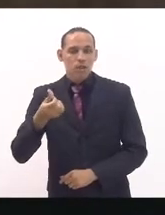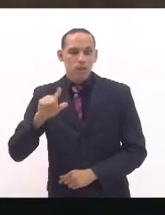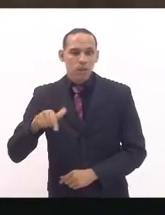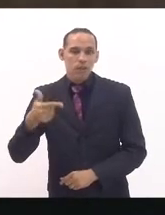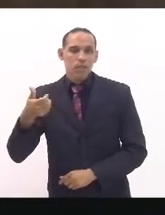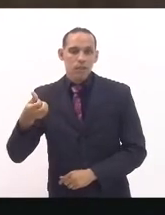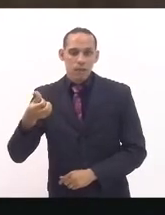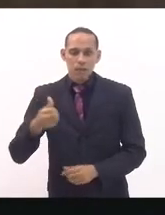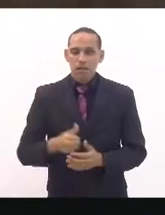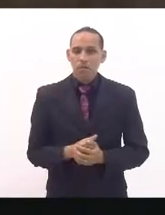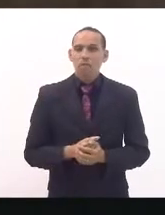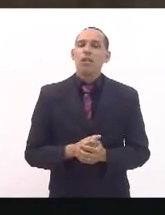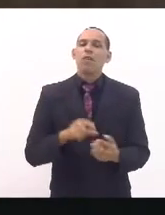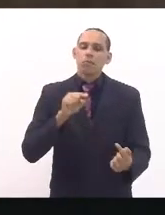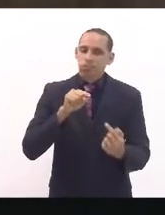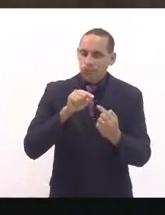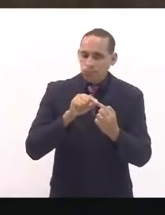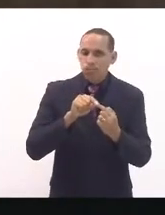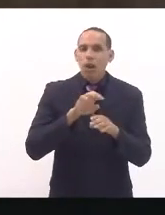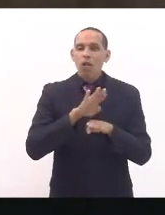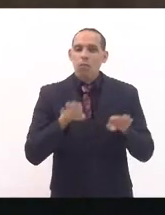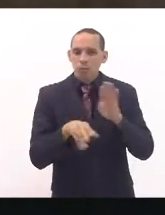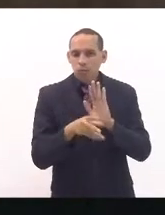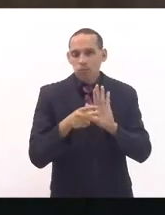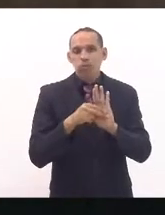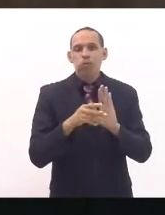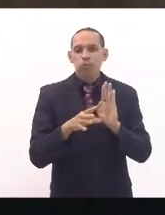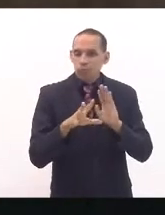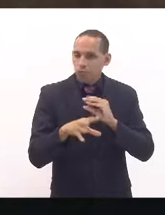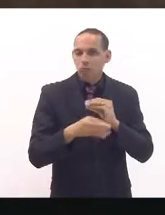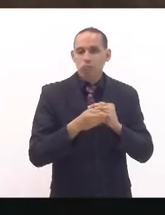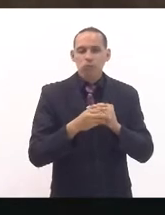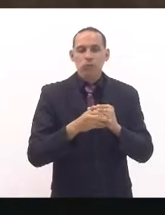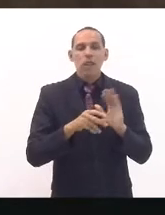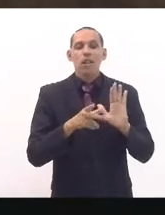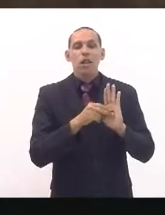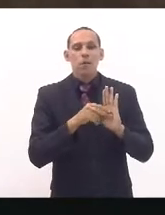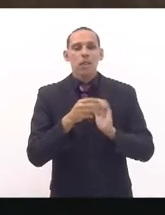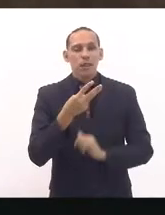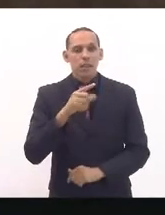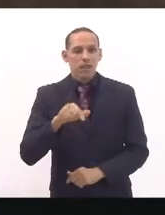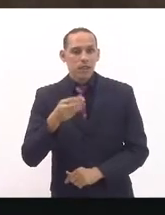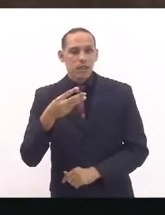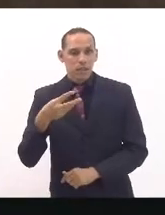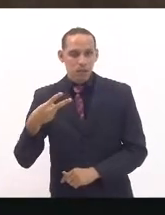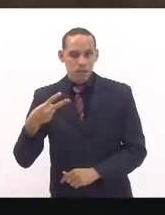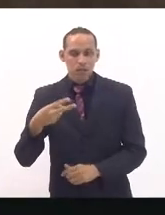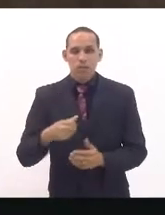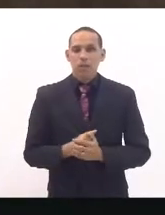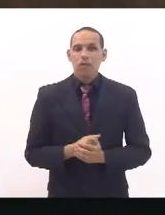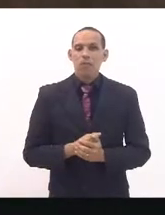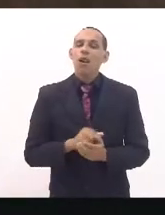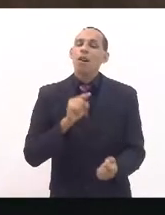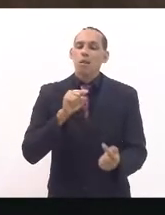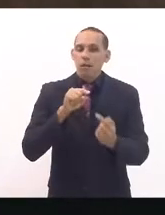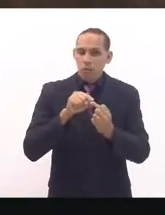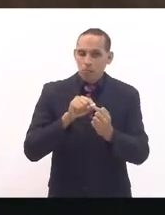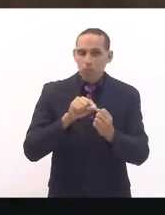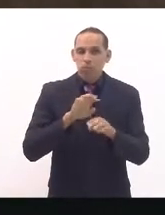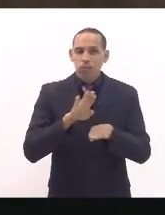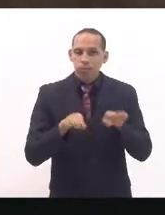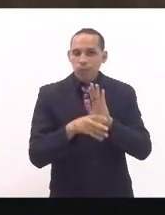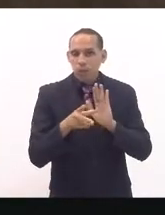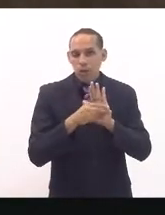26, favorável com subemenda aglutinativa às emendas 3 e 32, favorável com